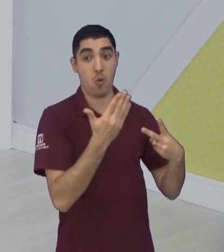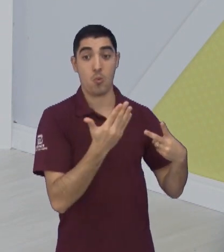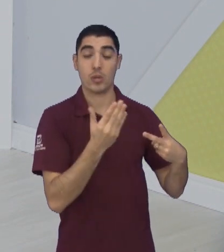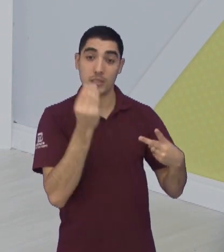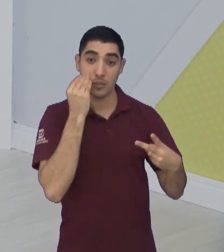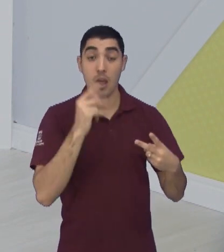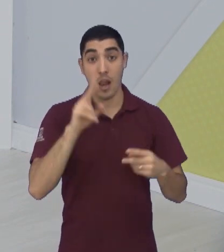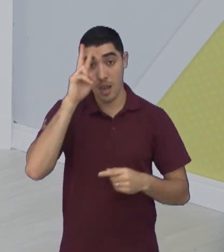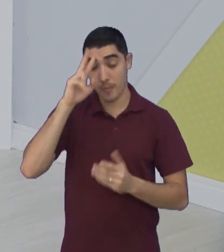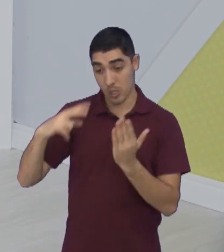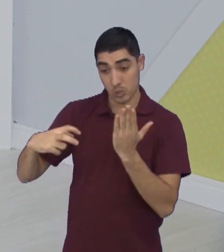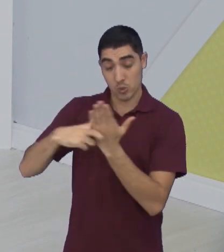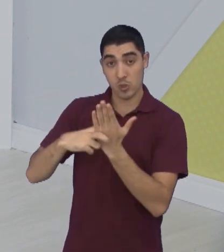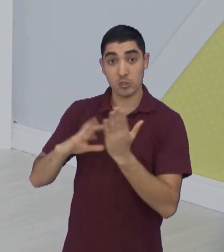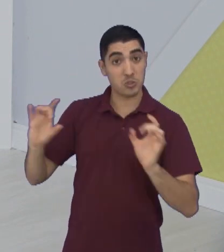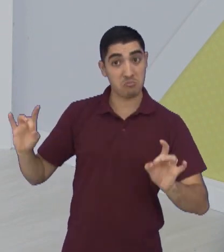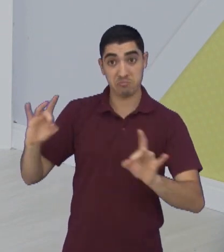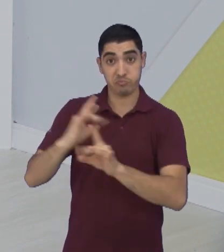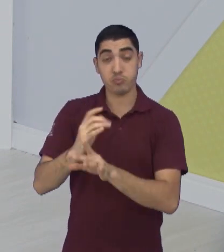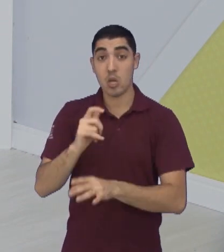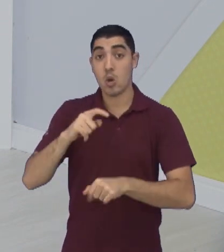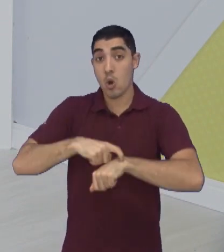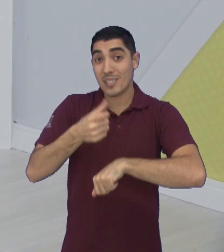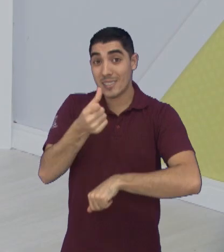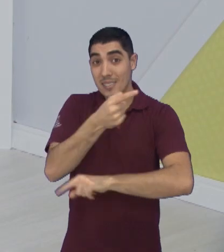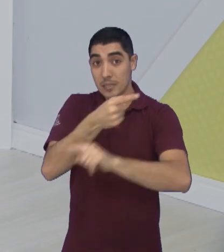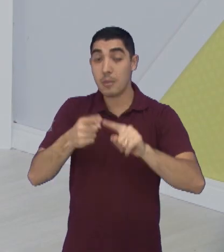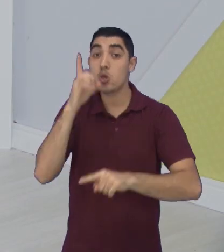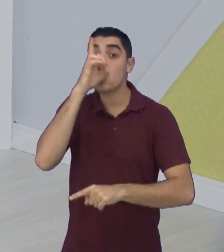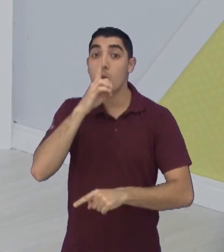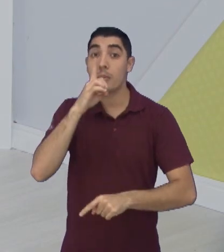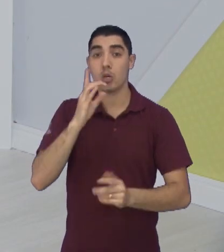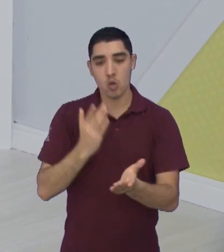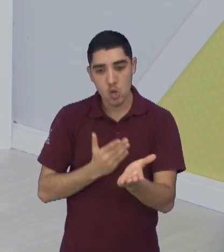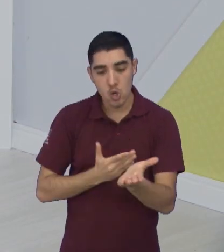ingressos esgotados, 18h30, domingo, a bola sobe no ginásio Lineu de Moura, tá certo?